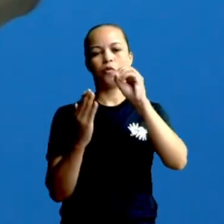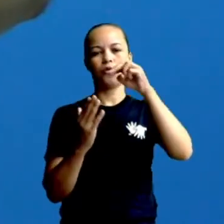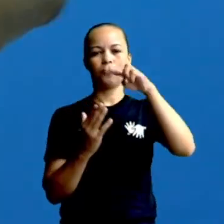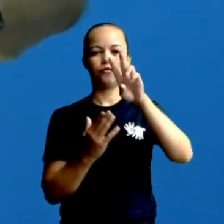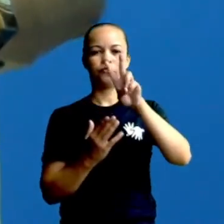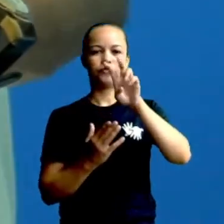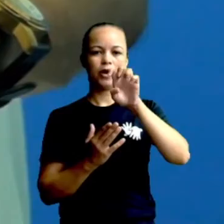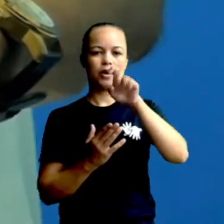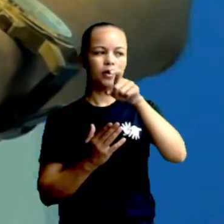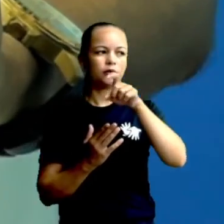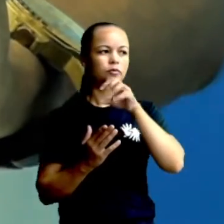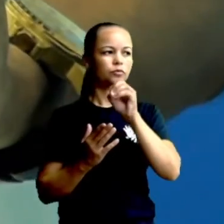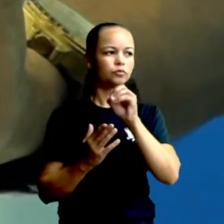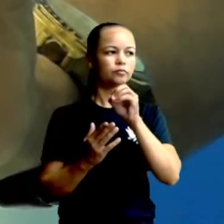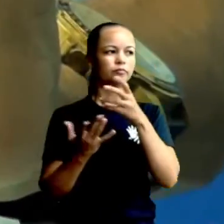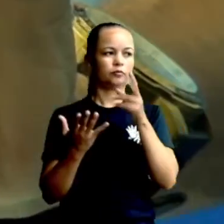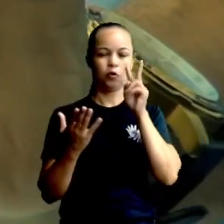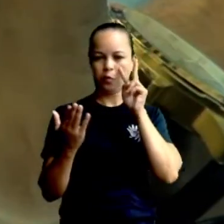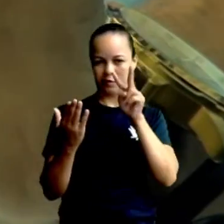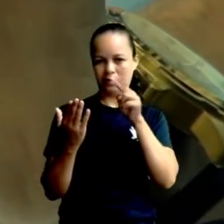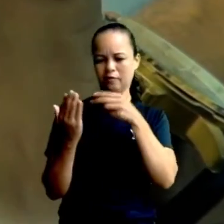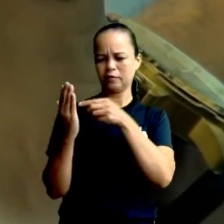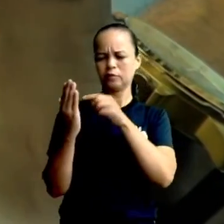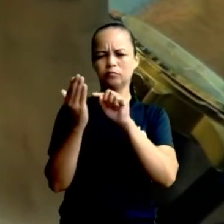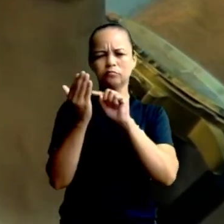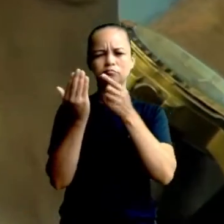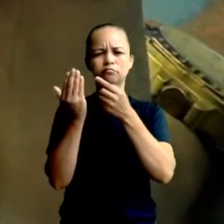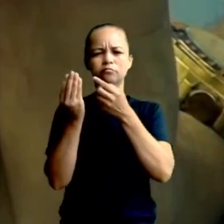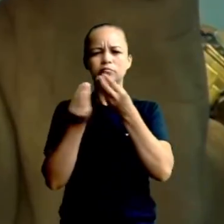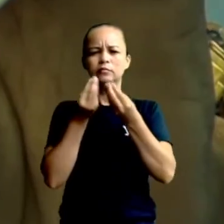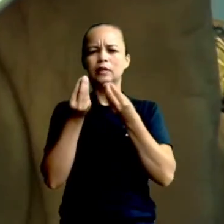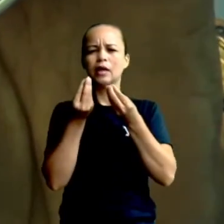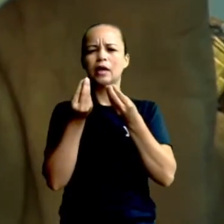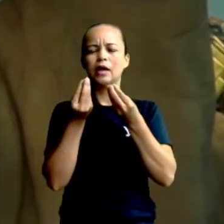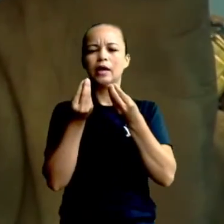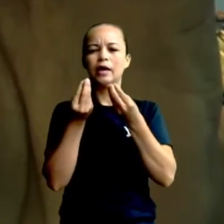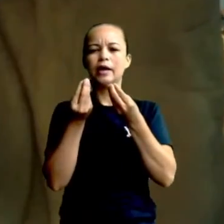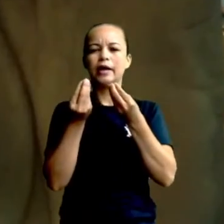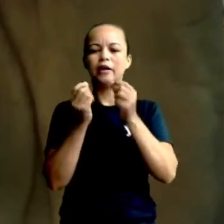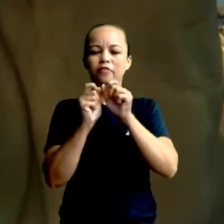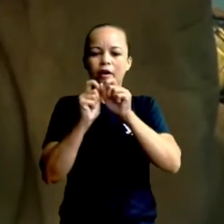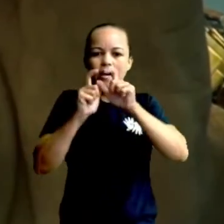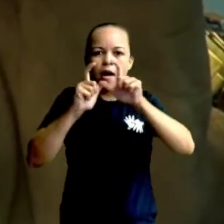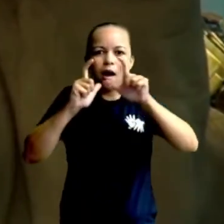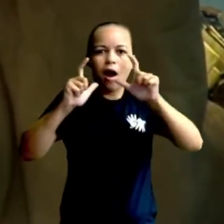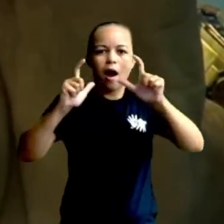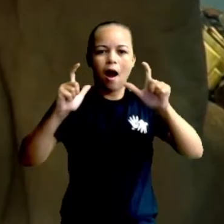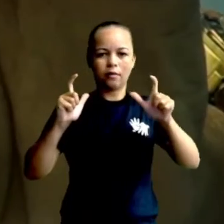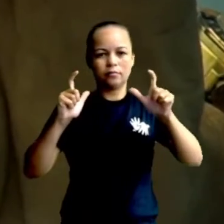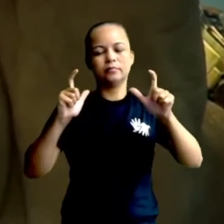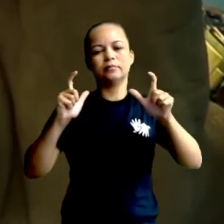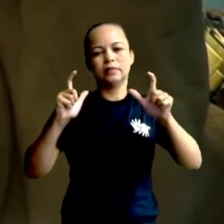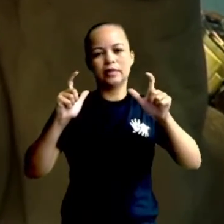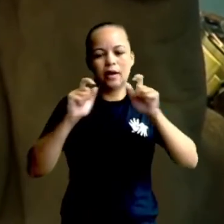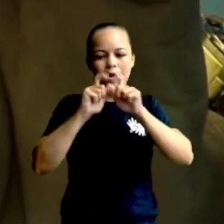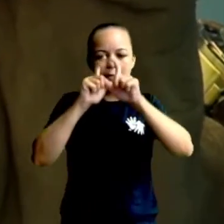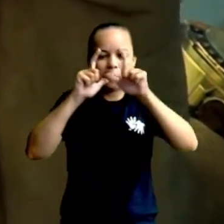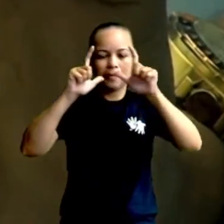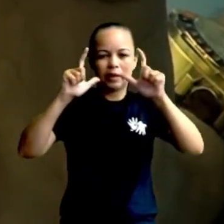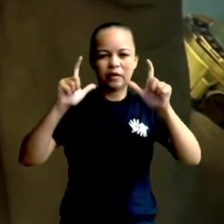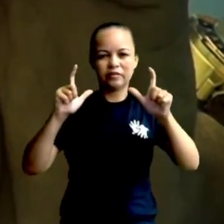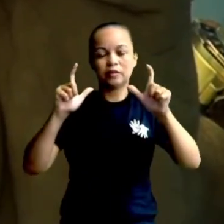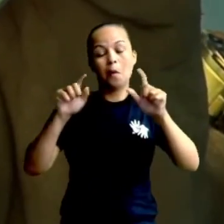convexo. Tá vendo? Ó, o que acontece com o espelho convexo? Ele vai ampliar, ele amplia a